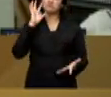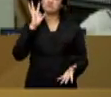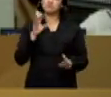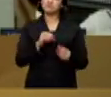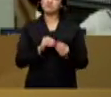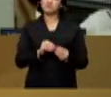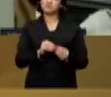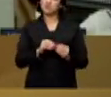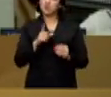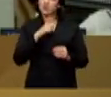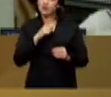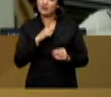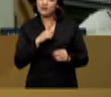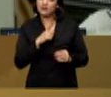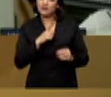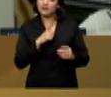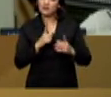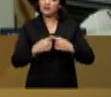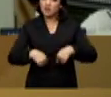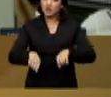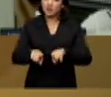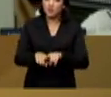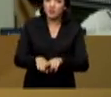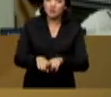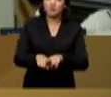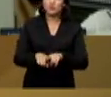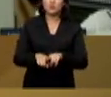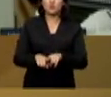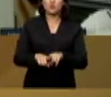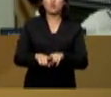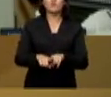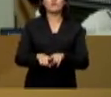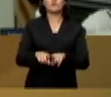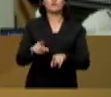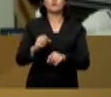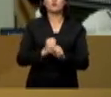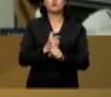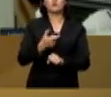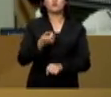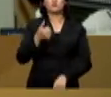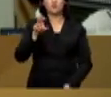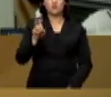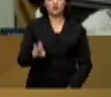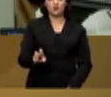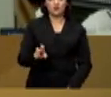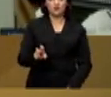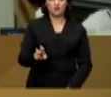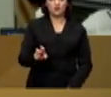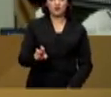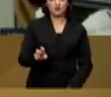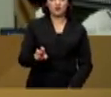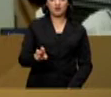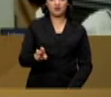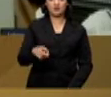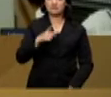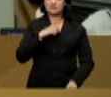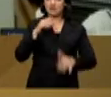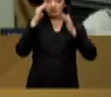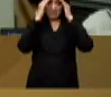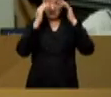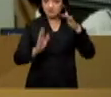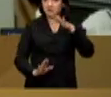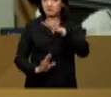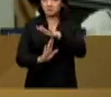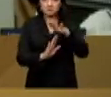teúdo disposto no convênio CONFAES ICMS 93 de 2015 em nada transborda as balizas existentes na